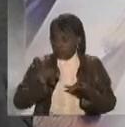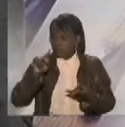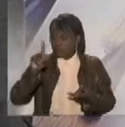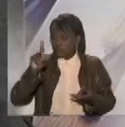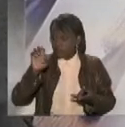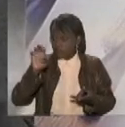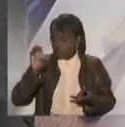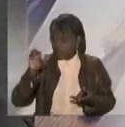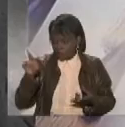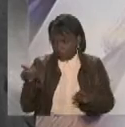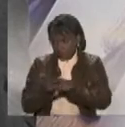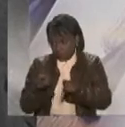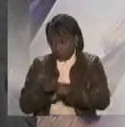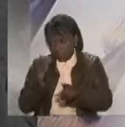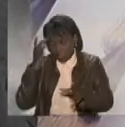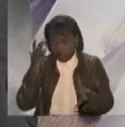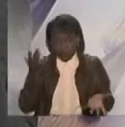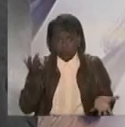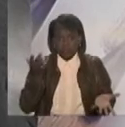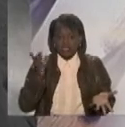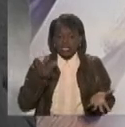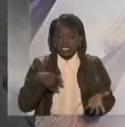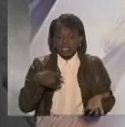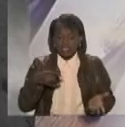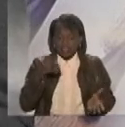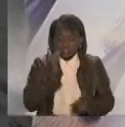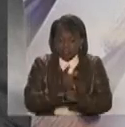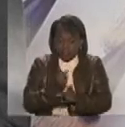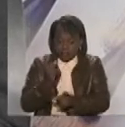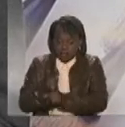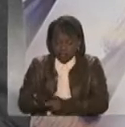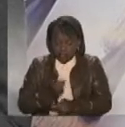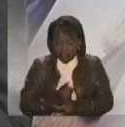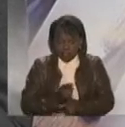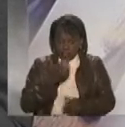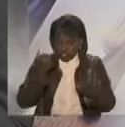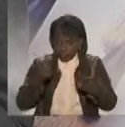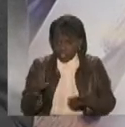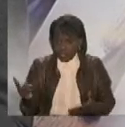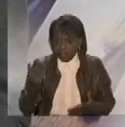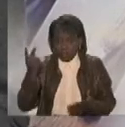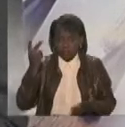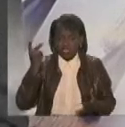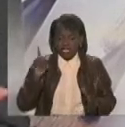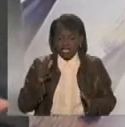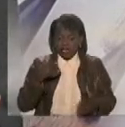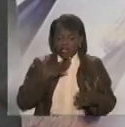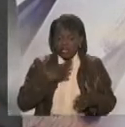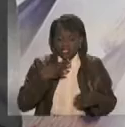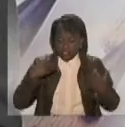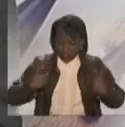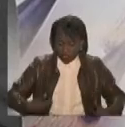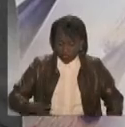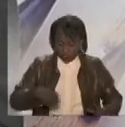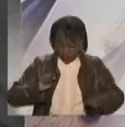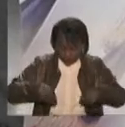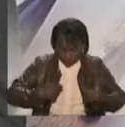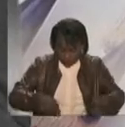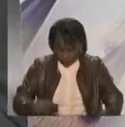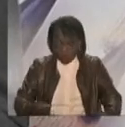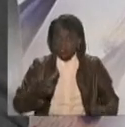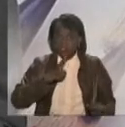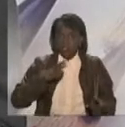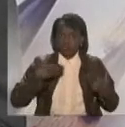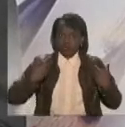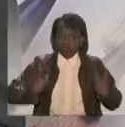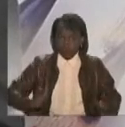Débora, acho que foi isso também, de identificação. Quando você fala em valorização, você fala em reconhecimento desse corpo, né? Eu